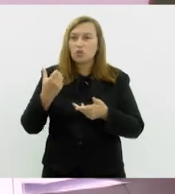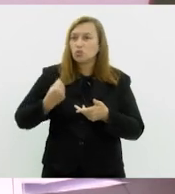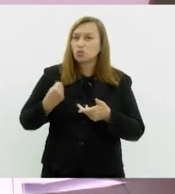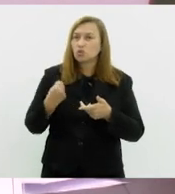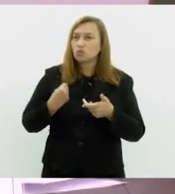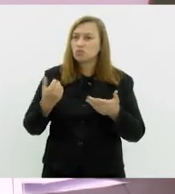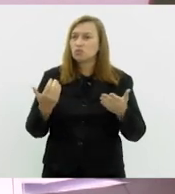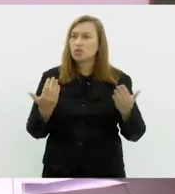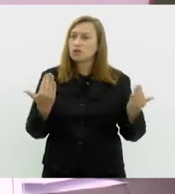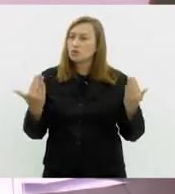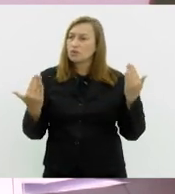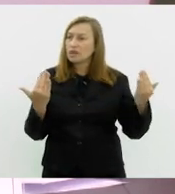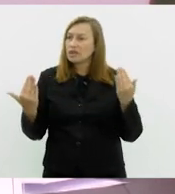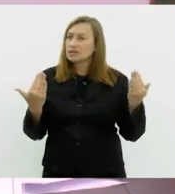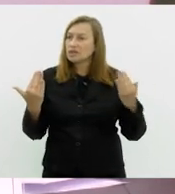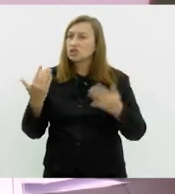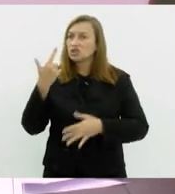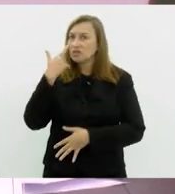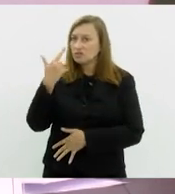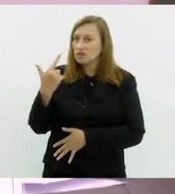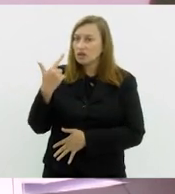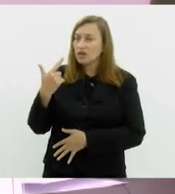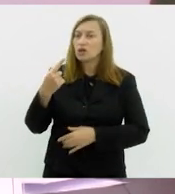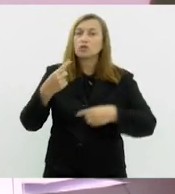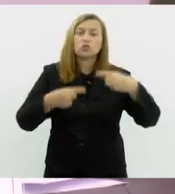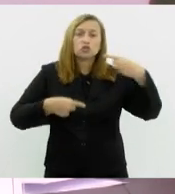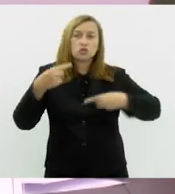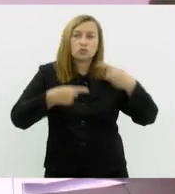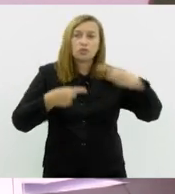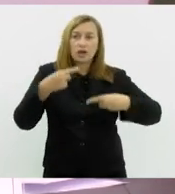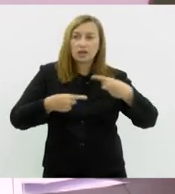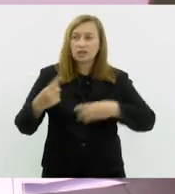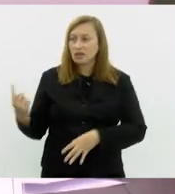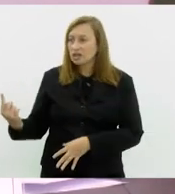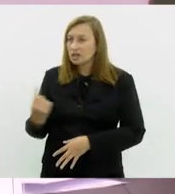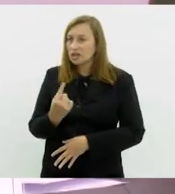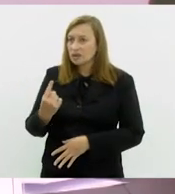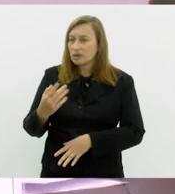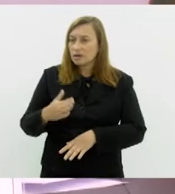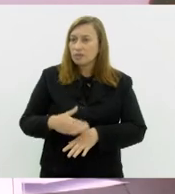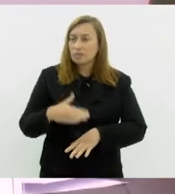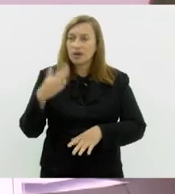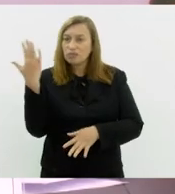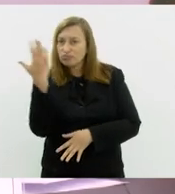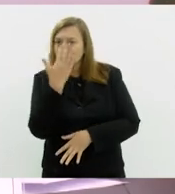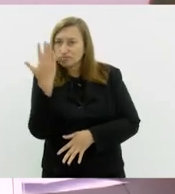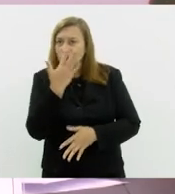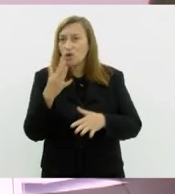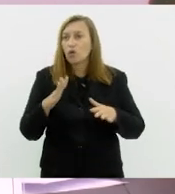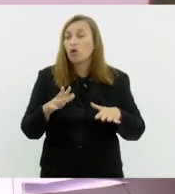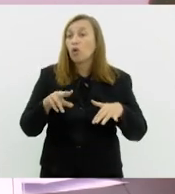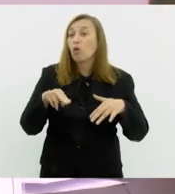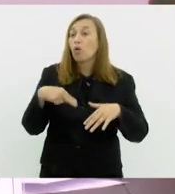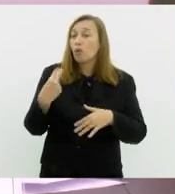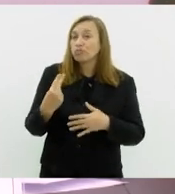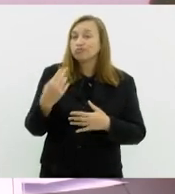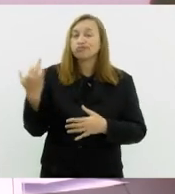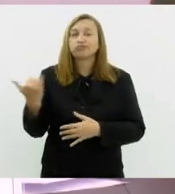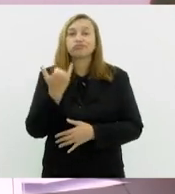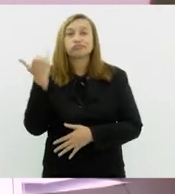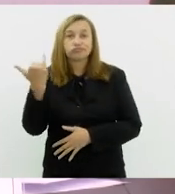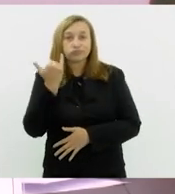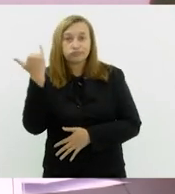garante, inclusive, que, né, os debates que nós estamos trazendo sejam cada vez mais invisibilizados ou desimportantes,